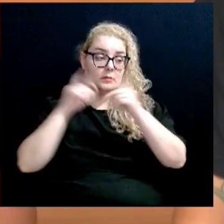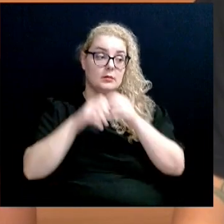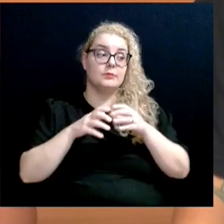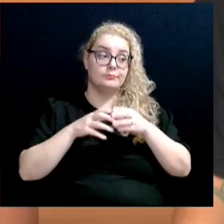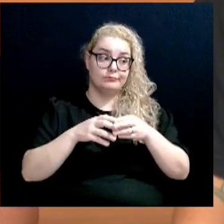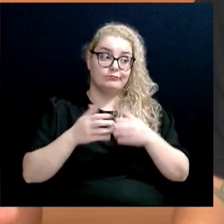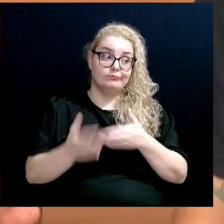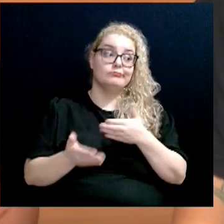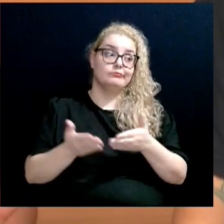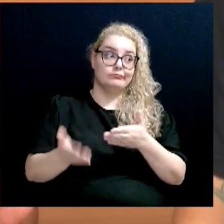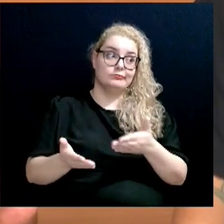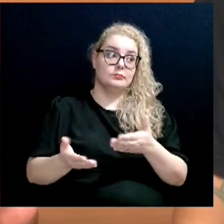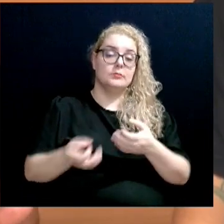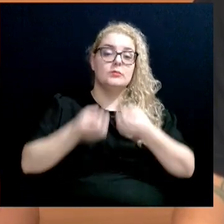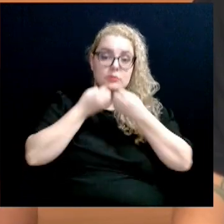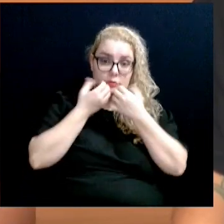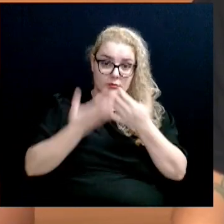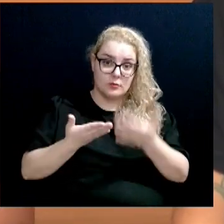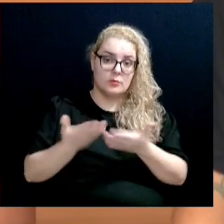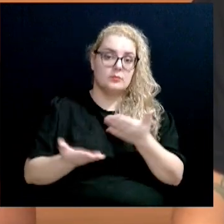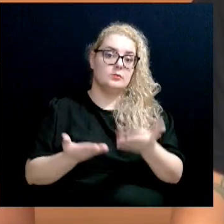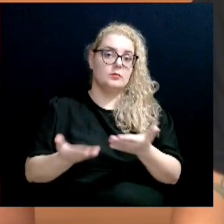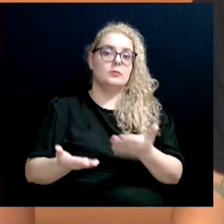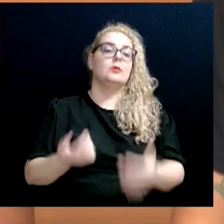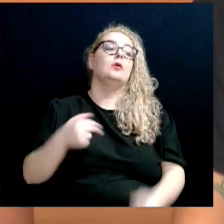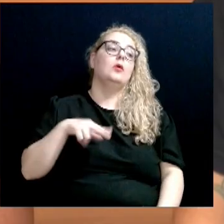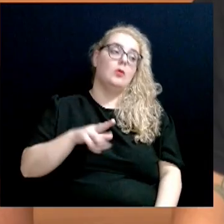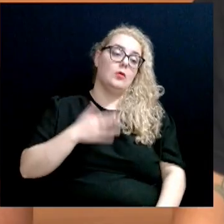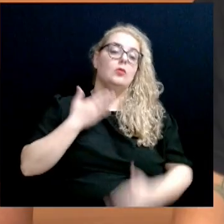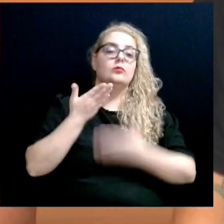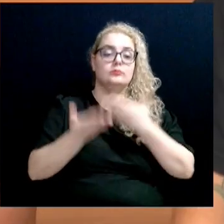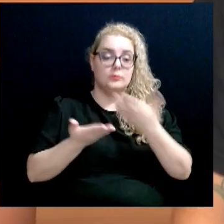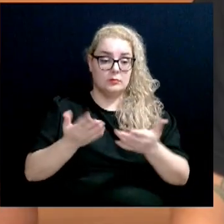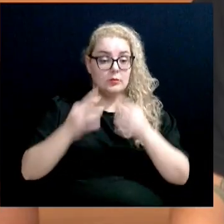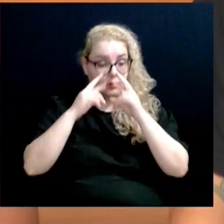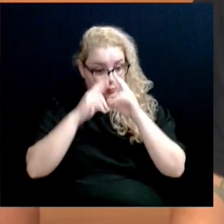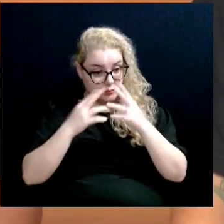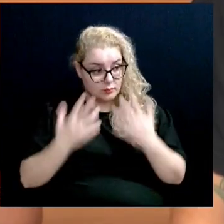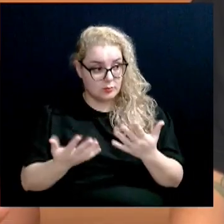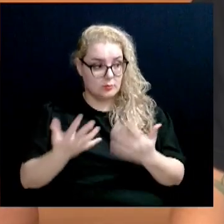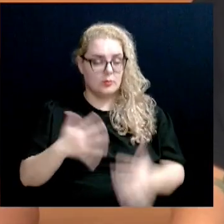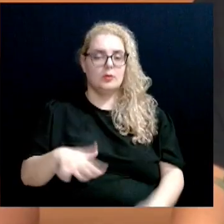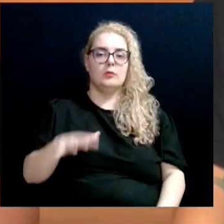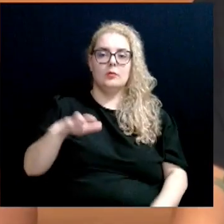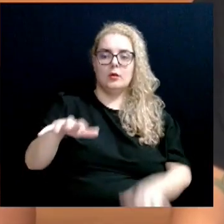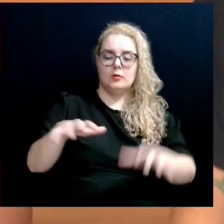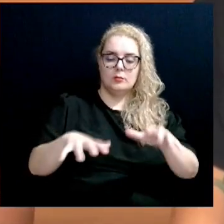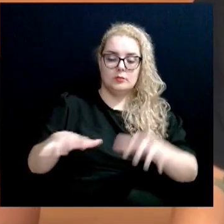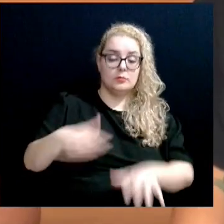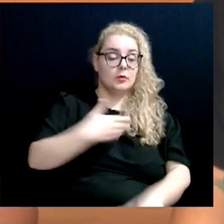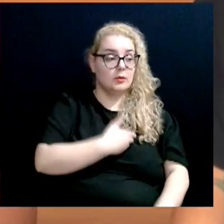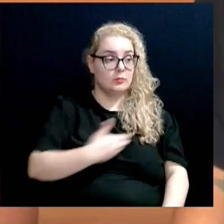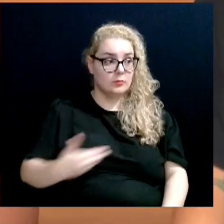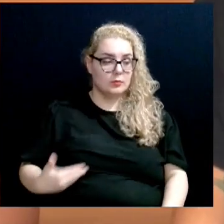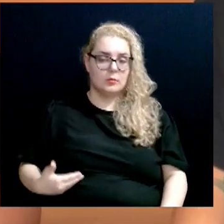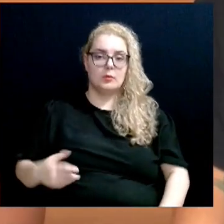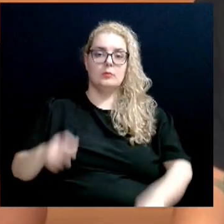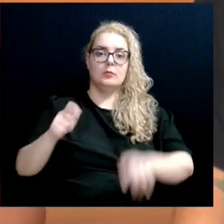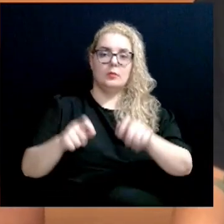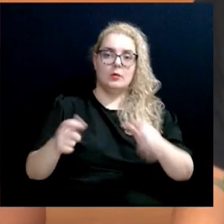bom tratamento, um tratamento respeitável por parte dos órgãos públicos para essas pessoas que vêm da